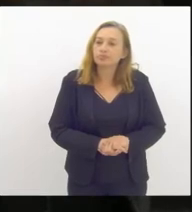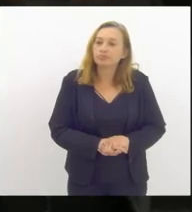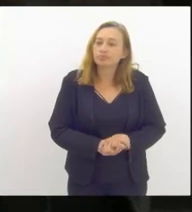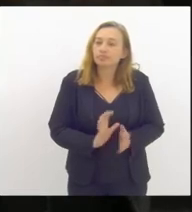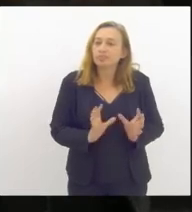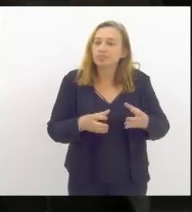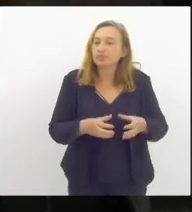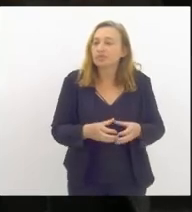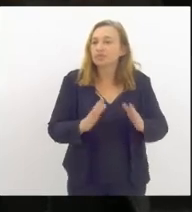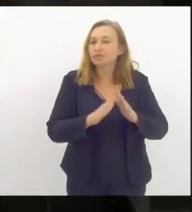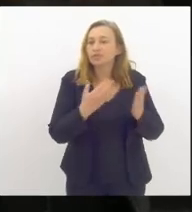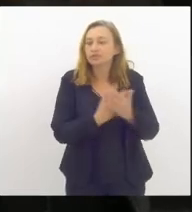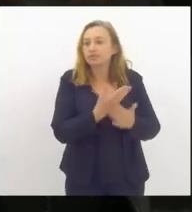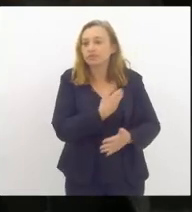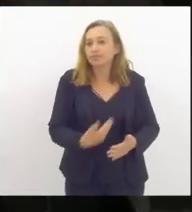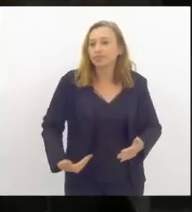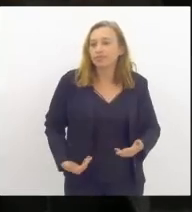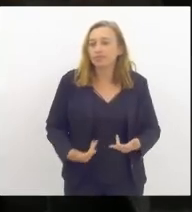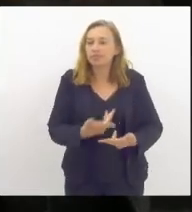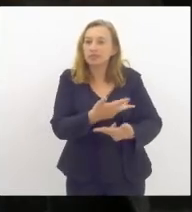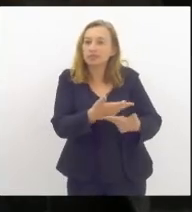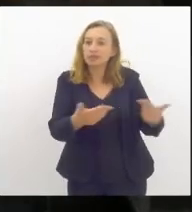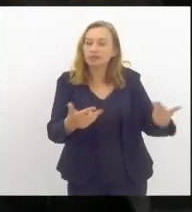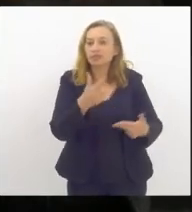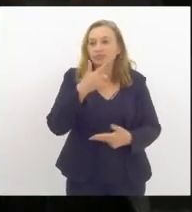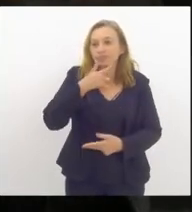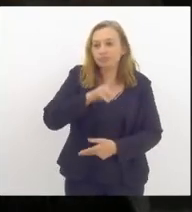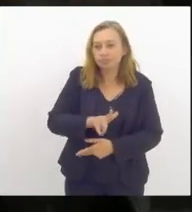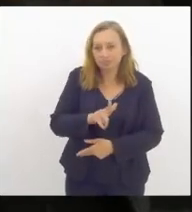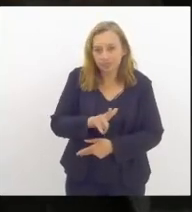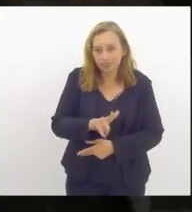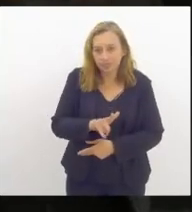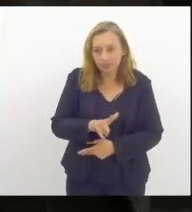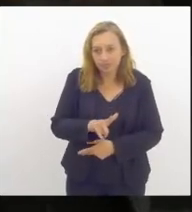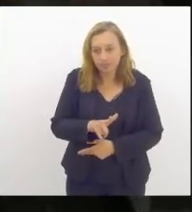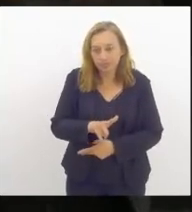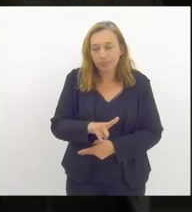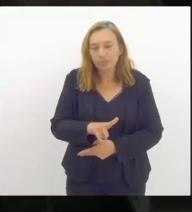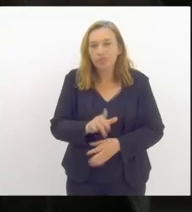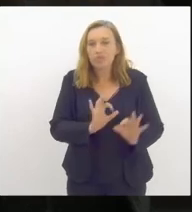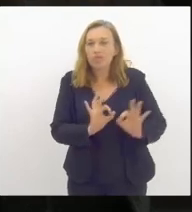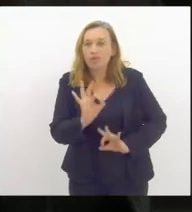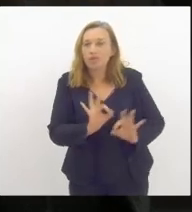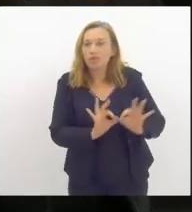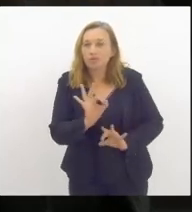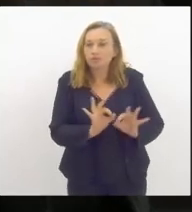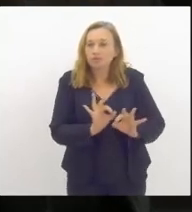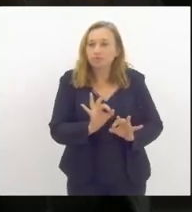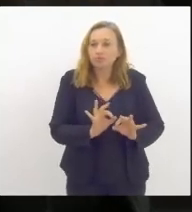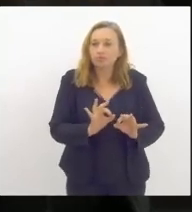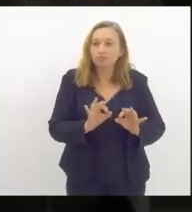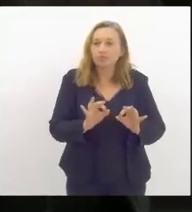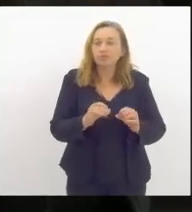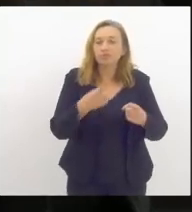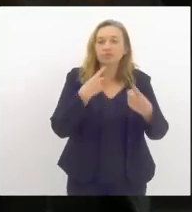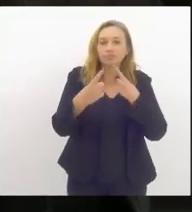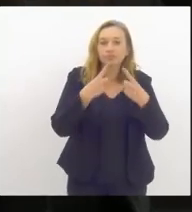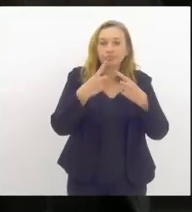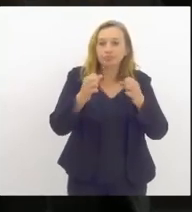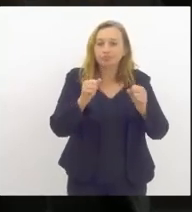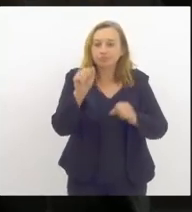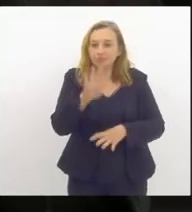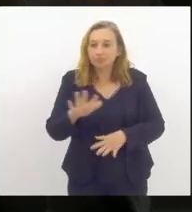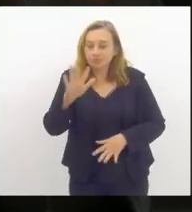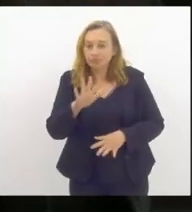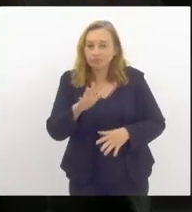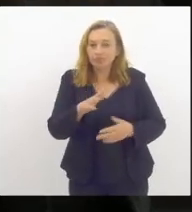coletiva escola pública entre línguas Ou seja é um coletivo que se organiza para fazer o debate Nacional sobre